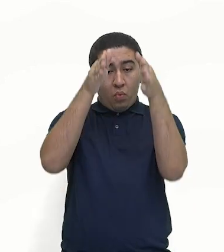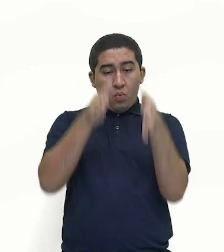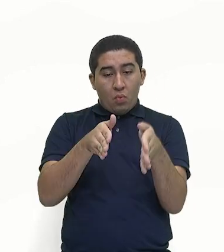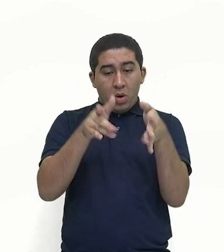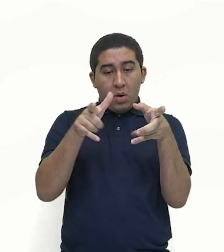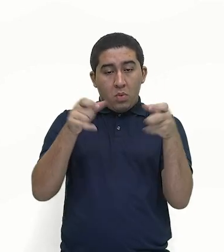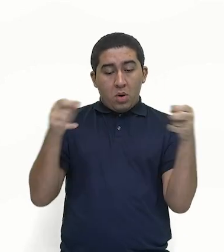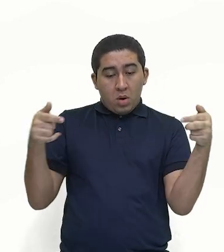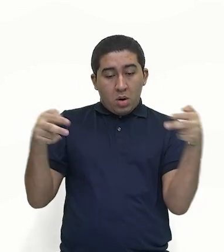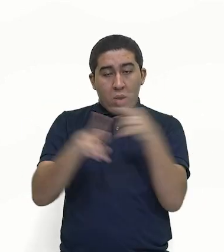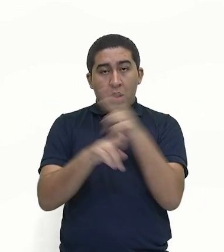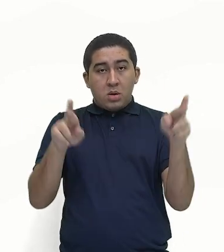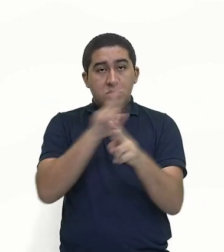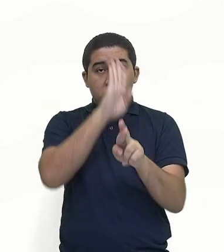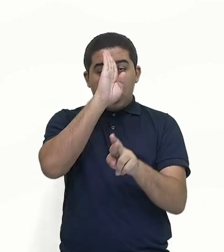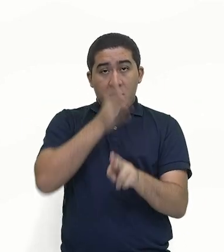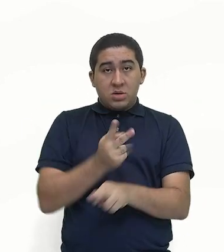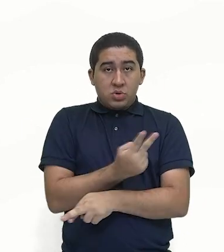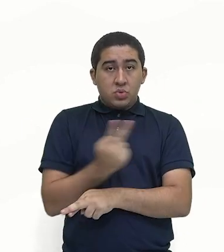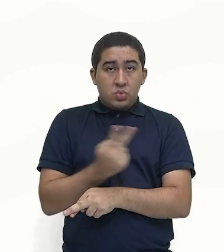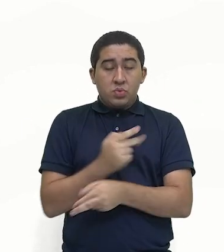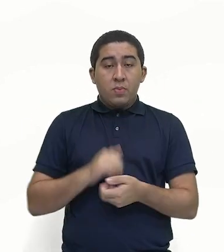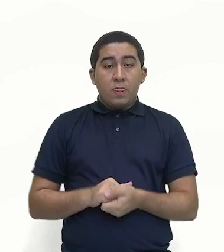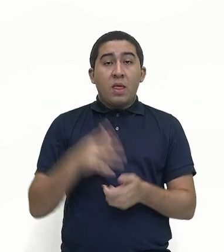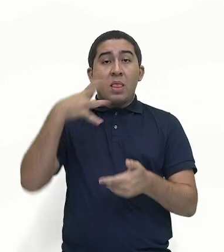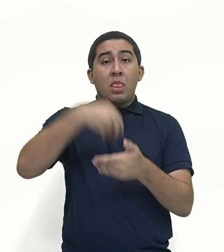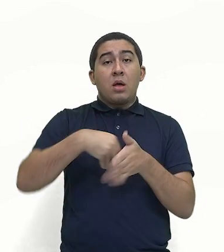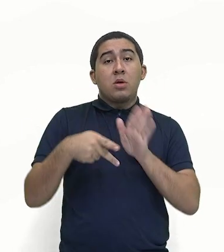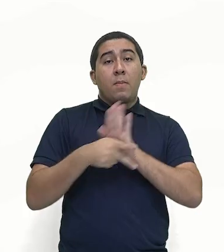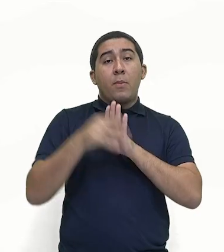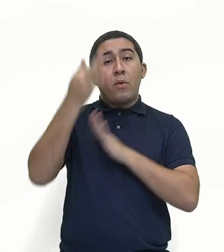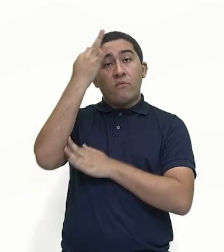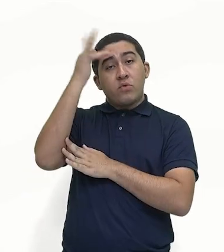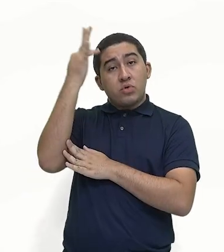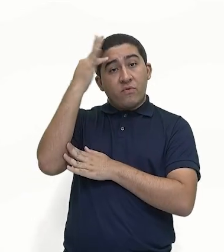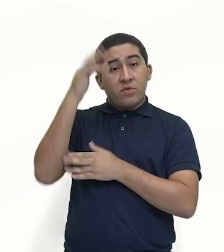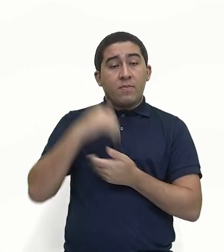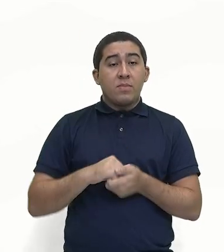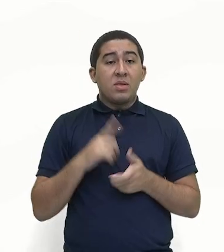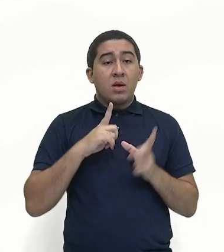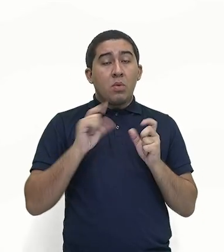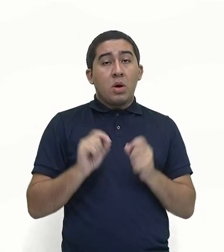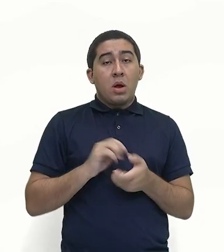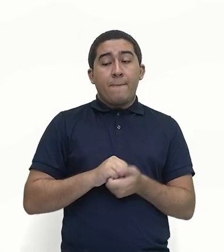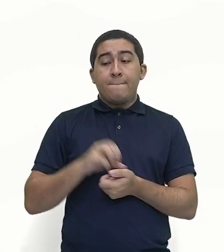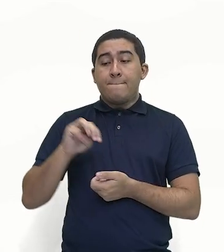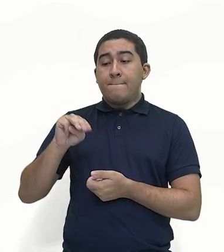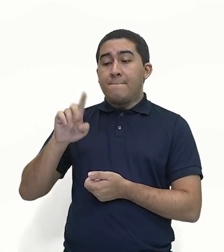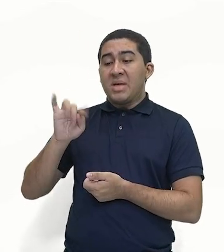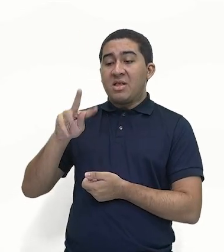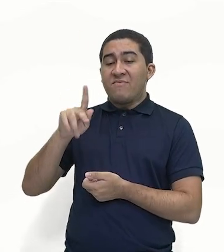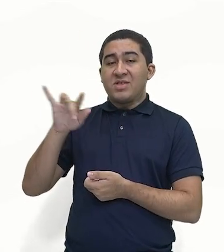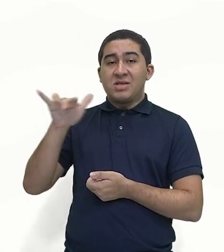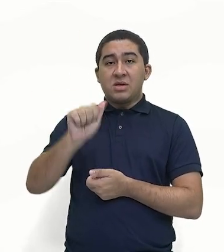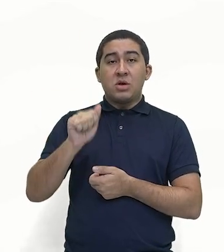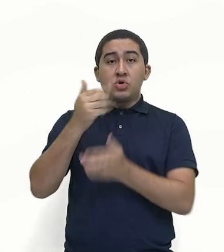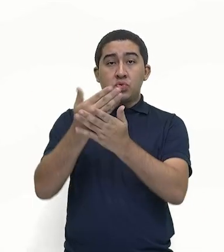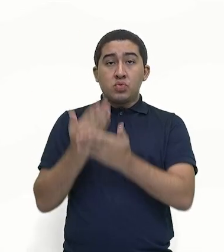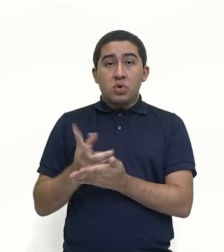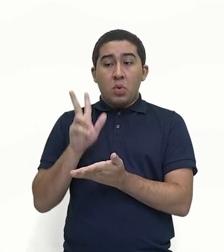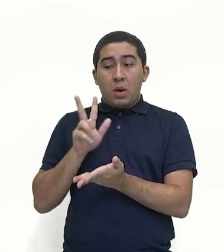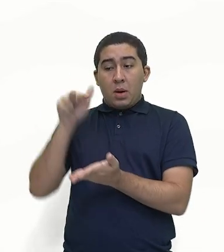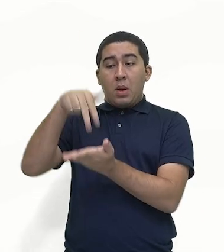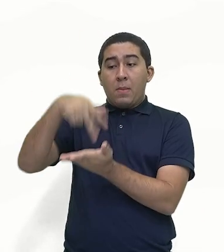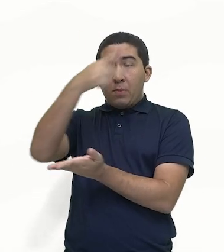ciência. Então, dentro da metafísica, dentro da filosofia, nós temos a metafísica, que estuda o ser enquanto ser, né,